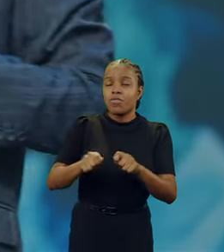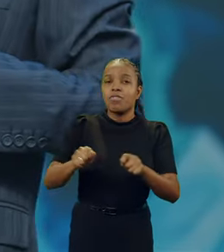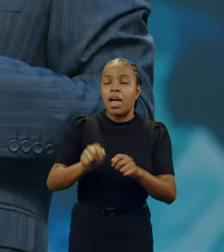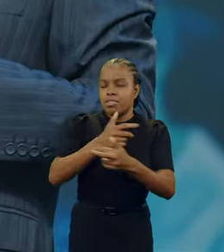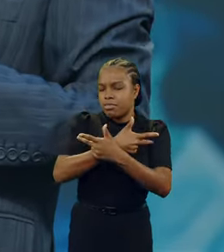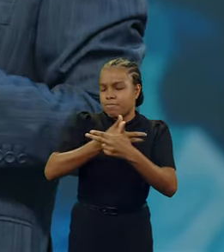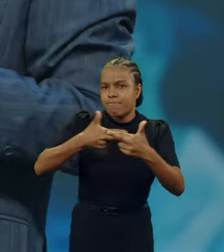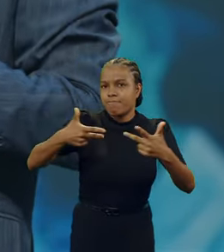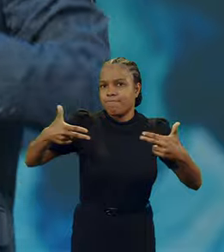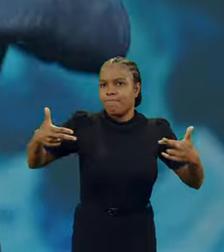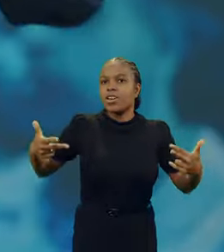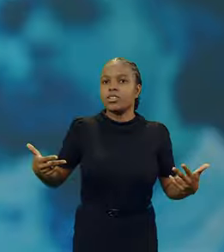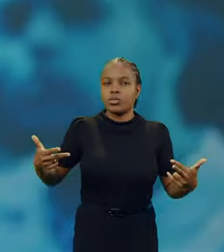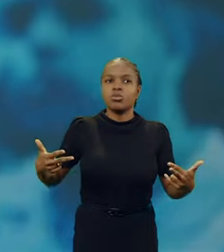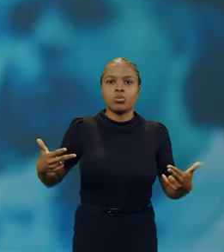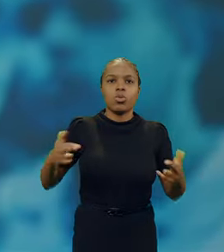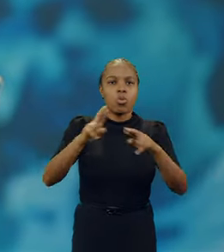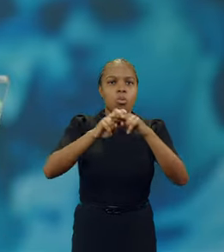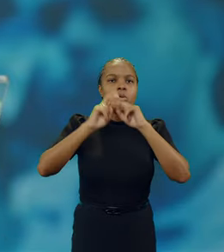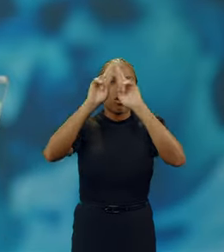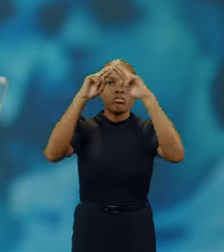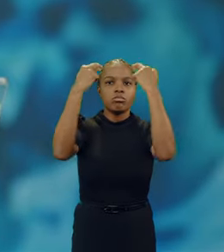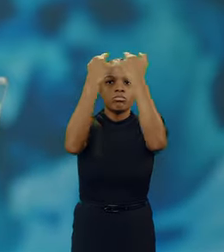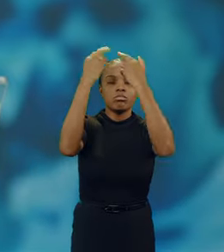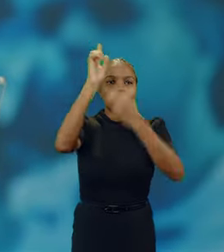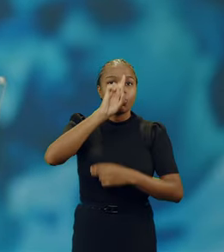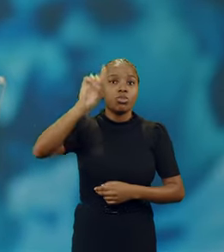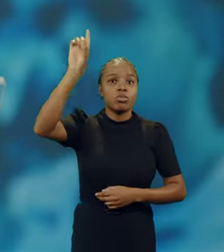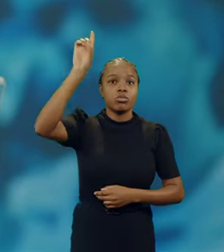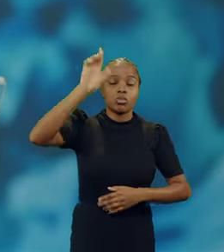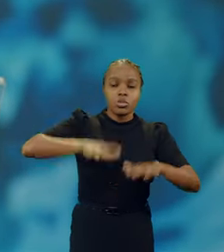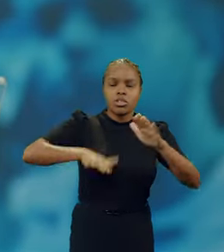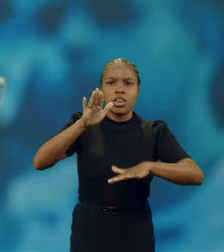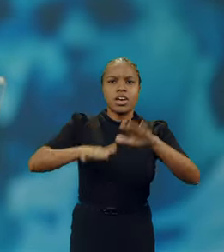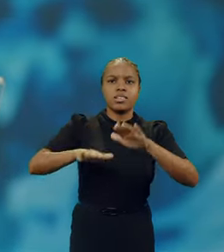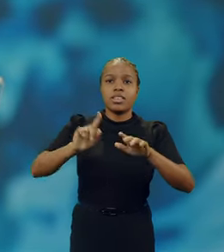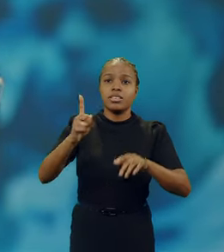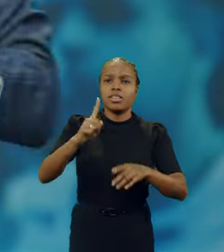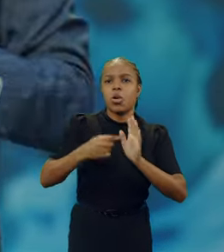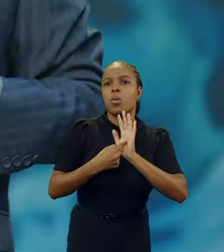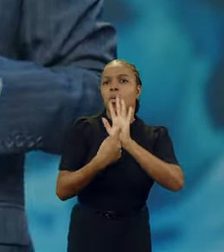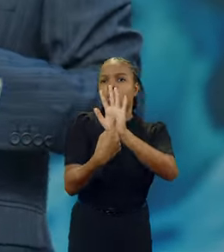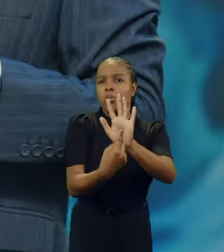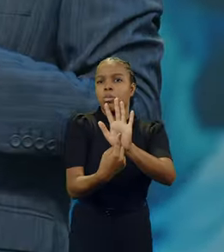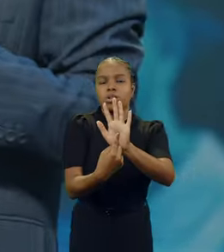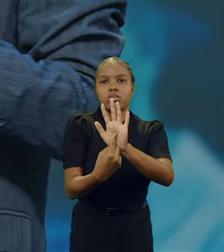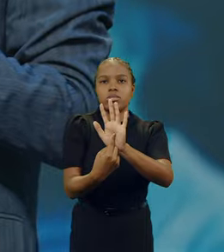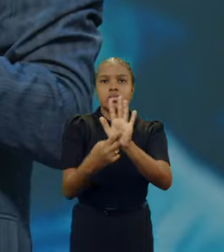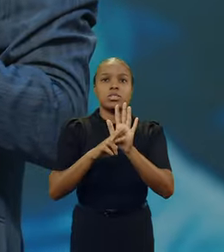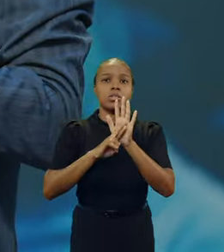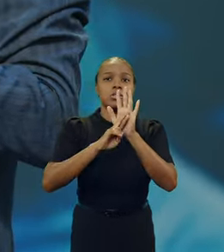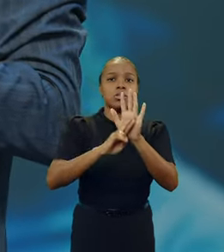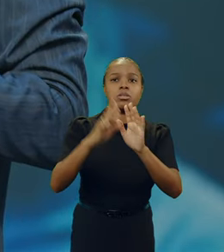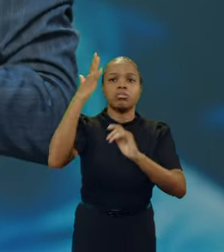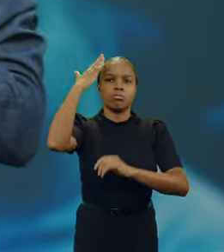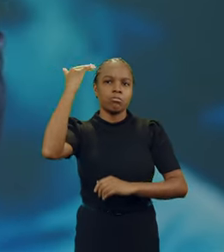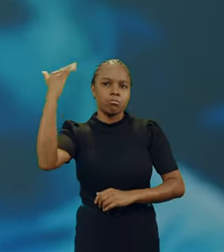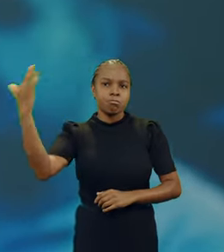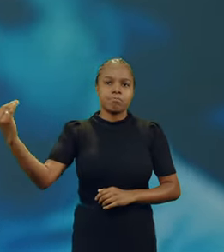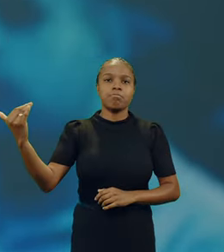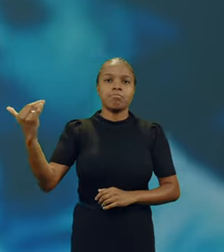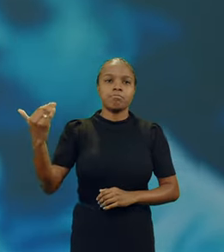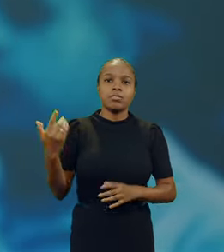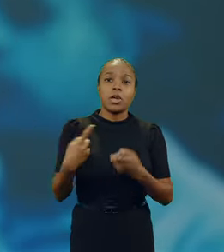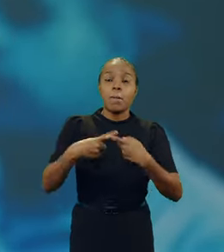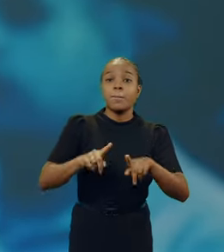deles nem aparecem nas fotos, em cartazes, outdoor, muito menos na mídia. Estão